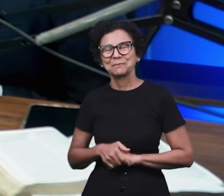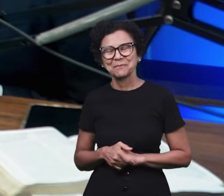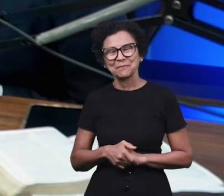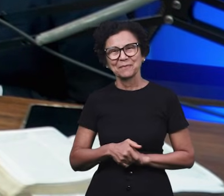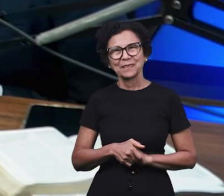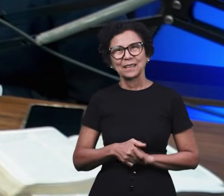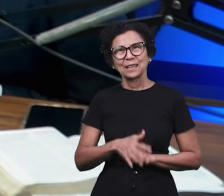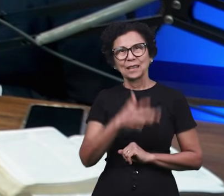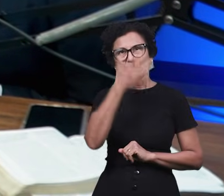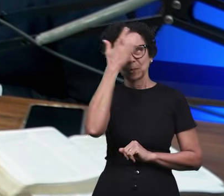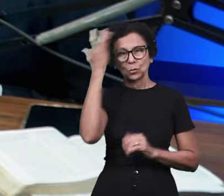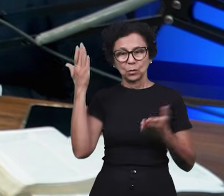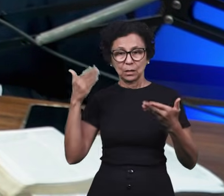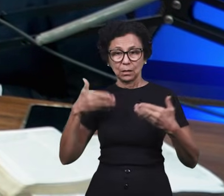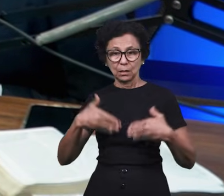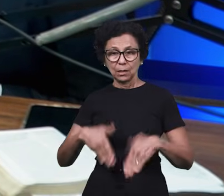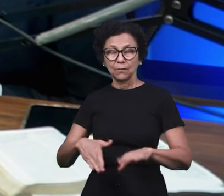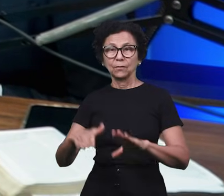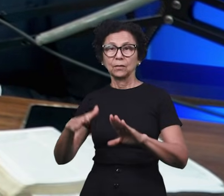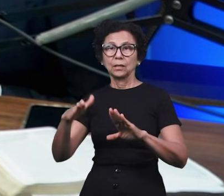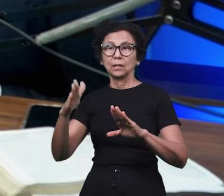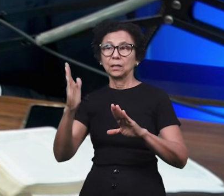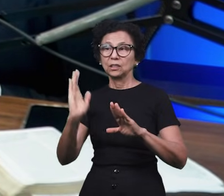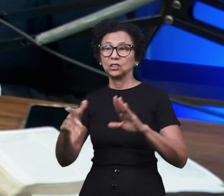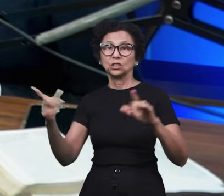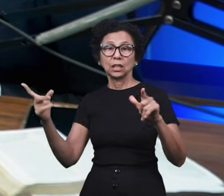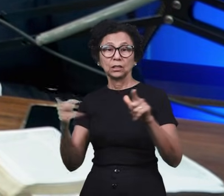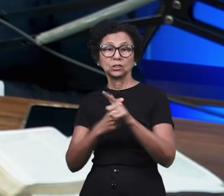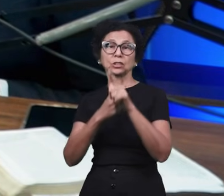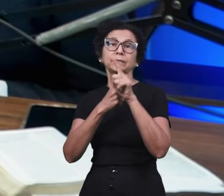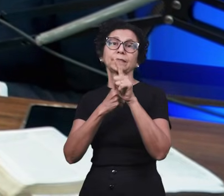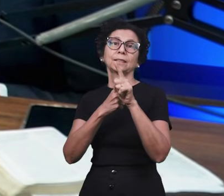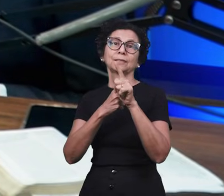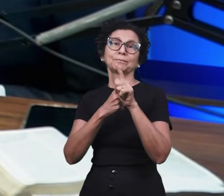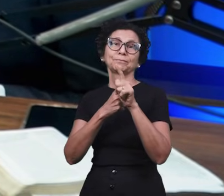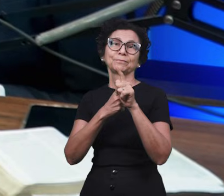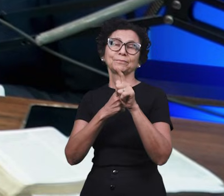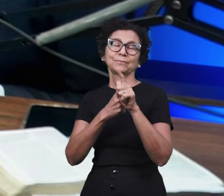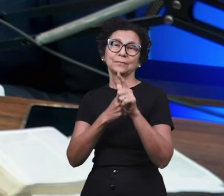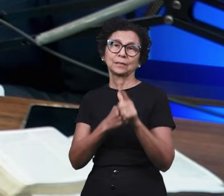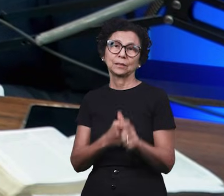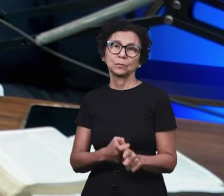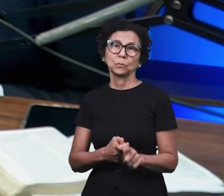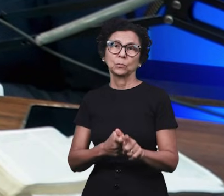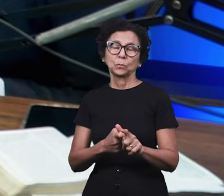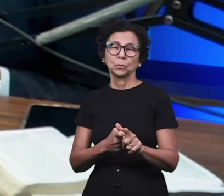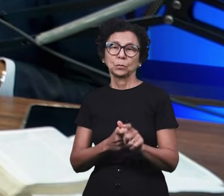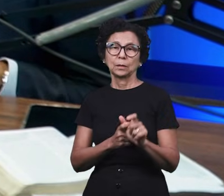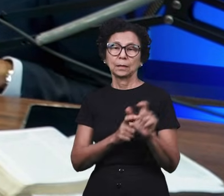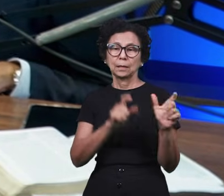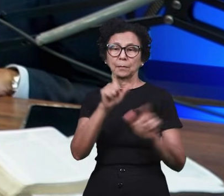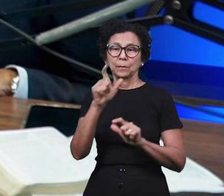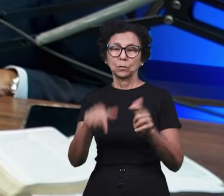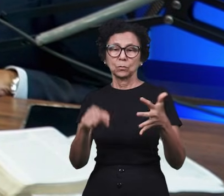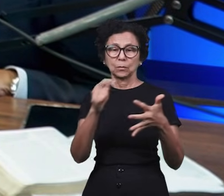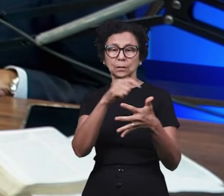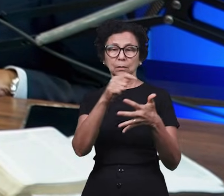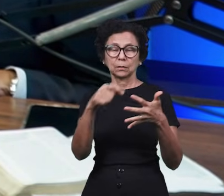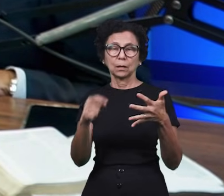né? Porque era por pessoa que era feito o pagamento. E de alguma maneira há um